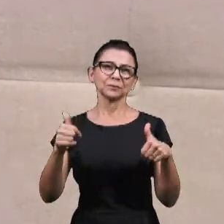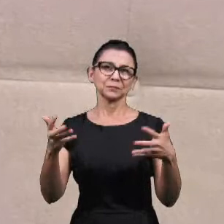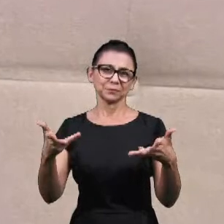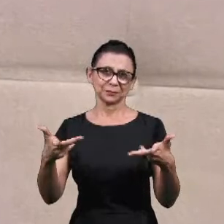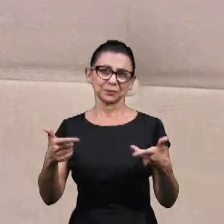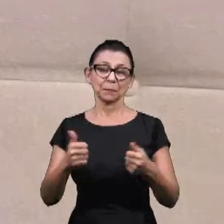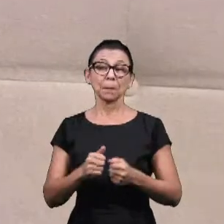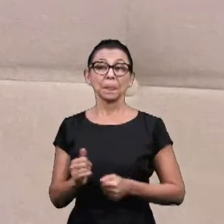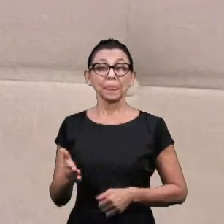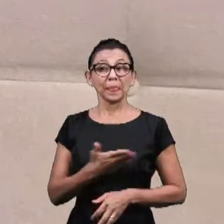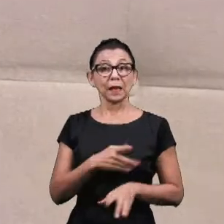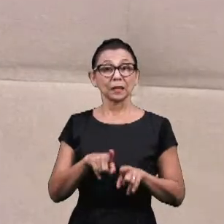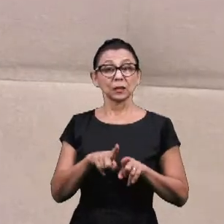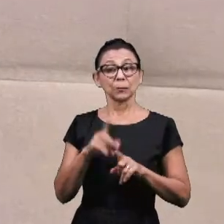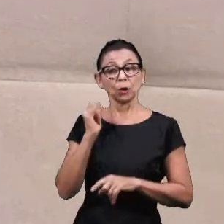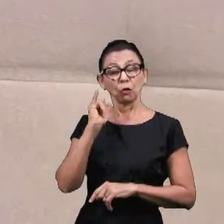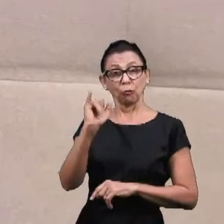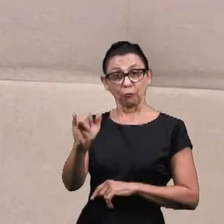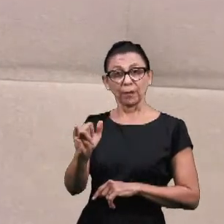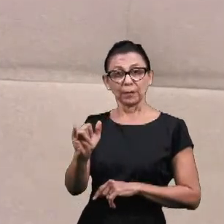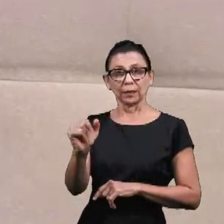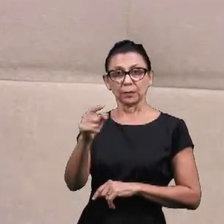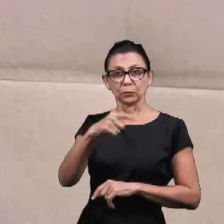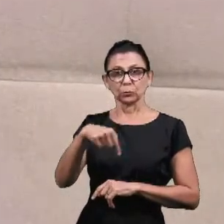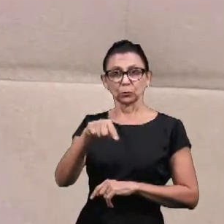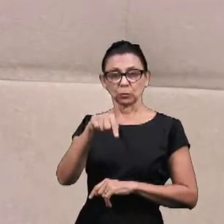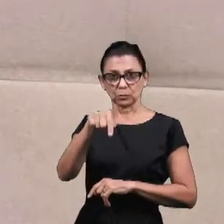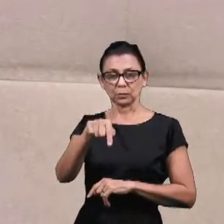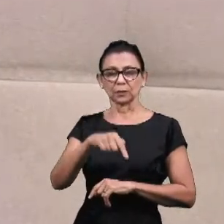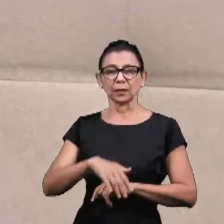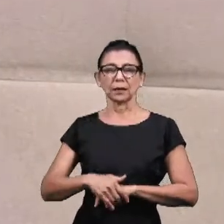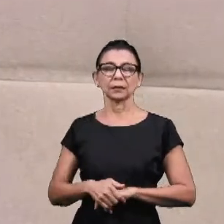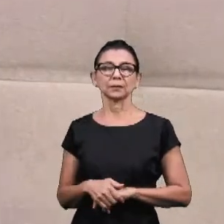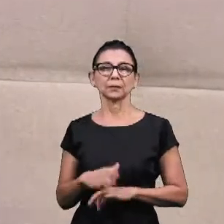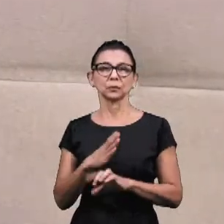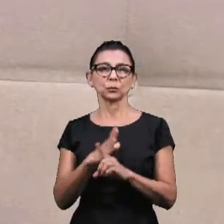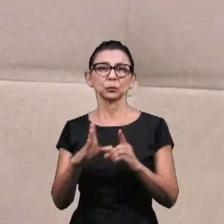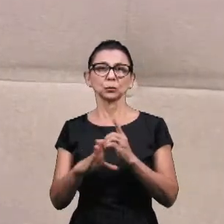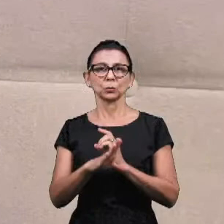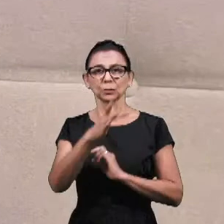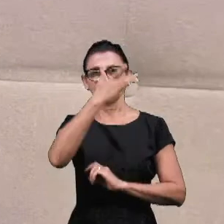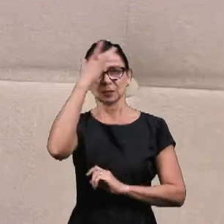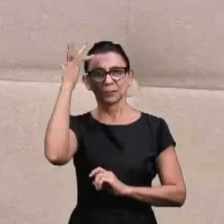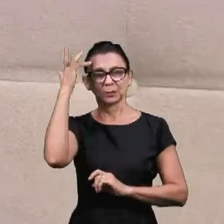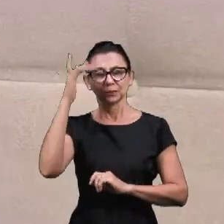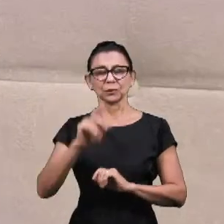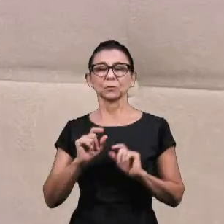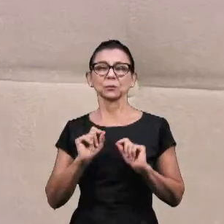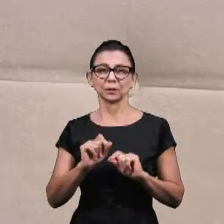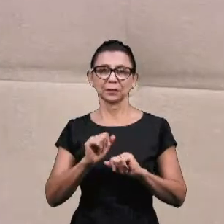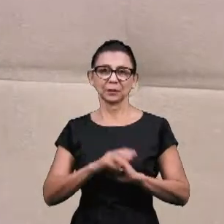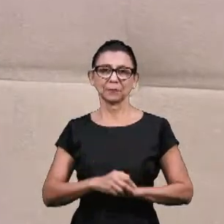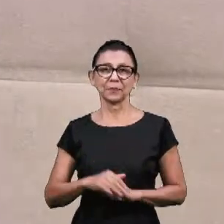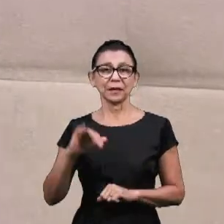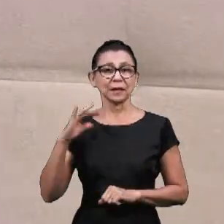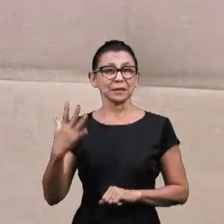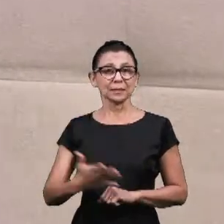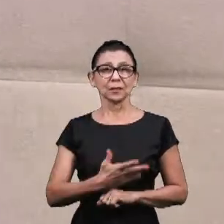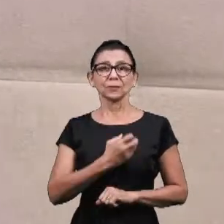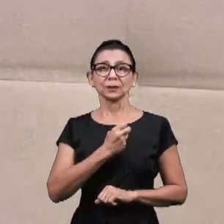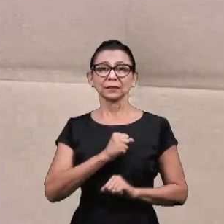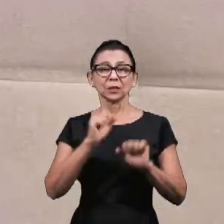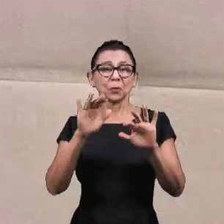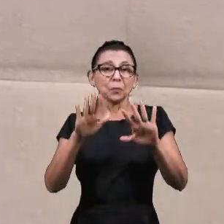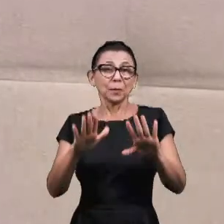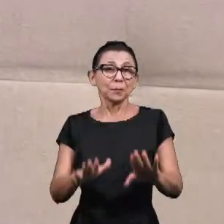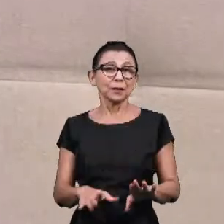Esses dias eu falei com a igreja, além da bênção da salvação, existe um benefício muito grande, que é a família que o Senhor nos deu, a